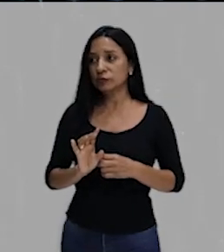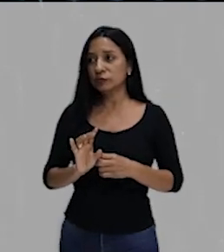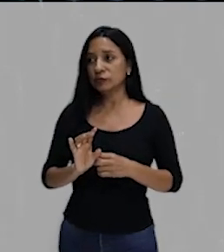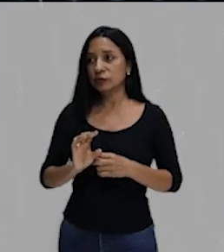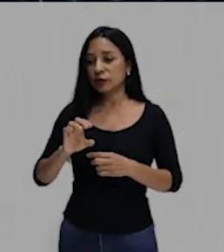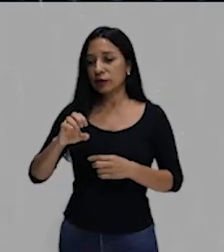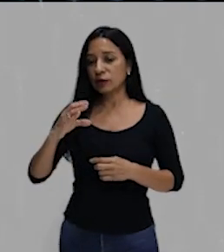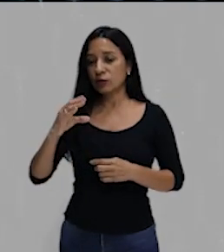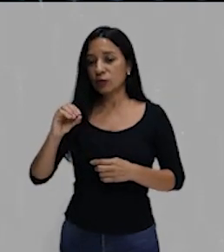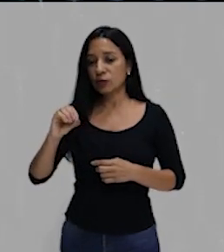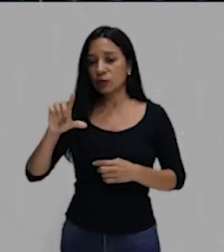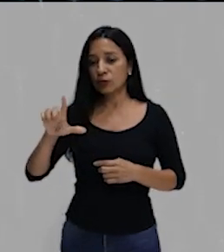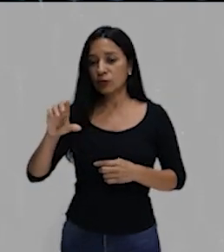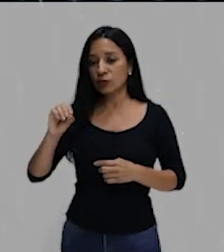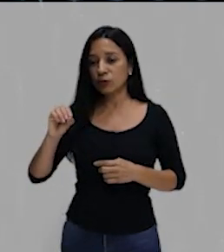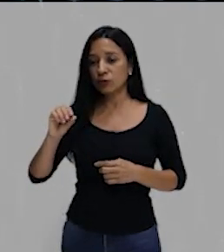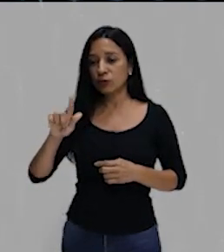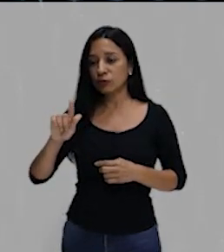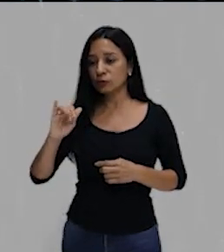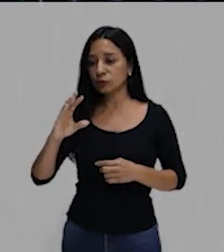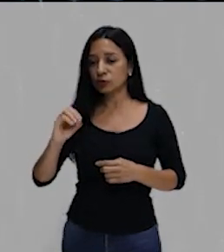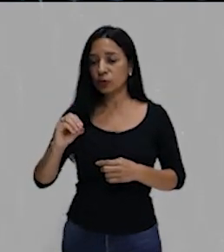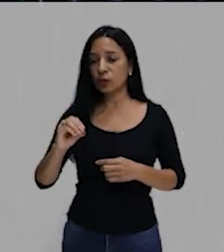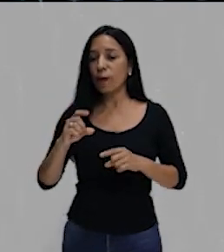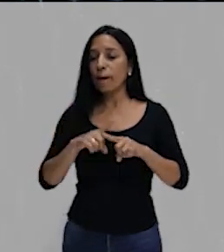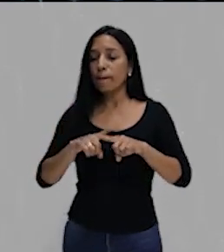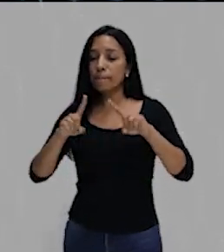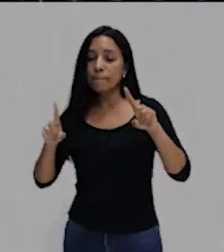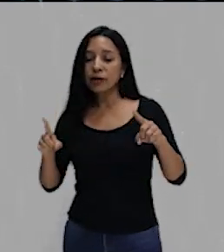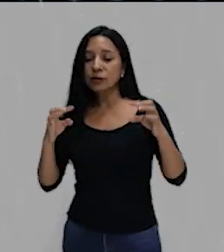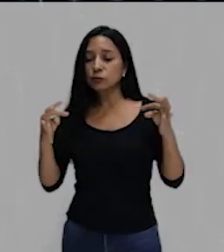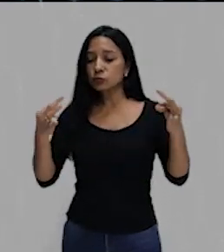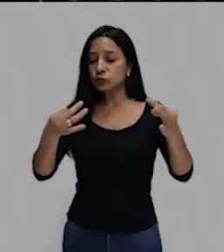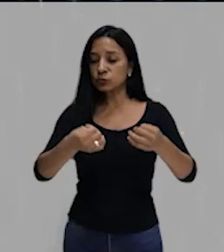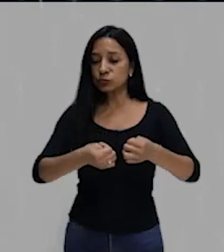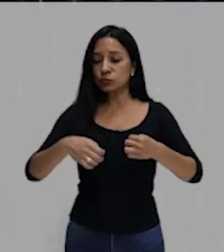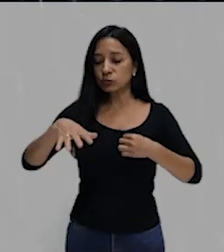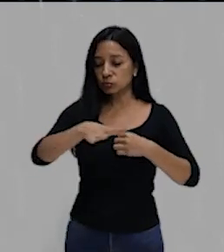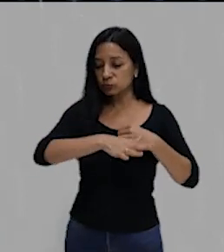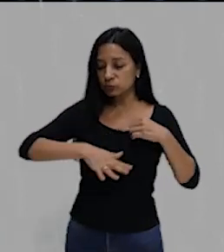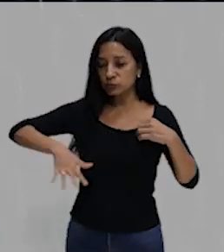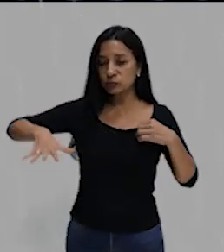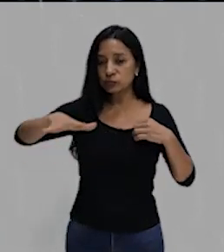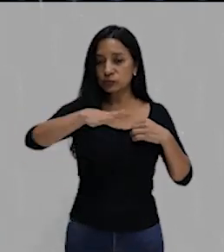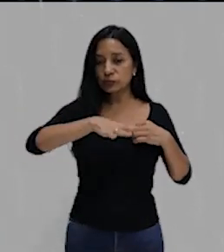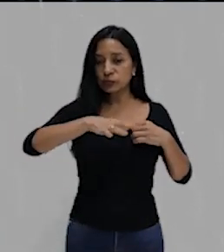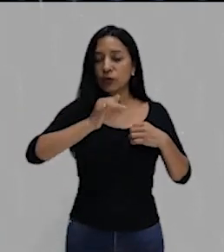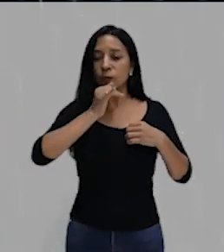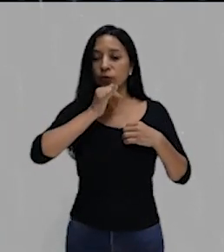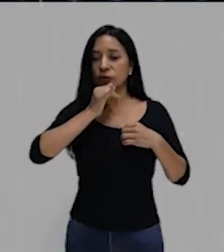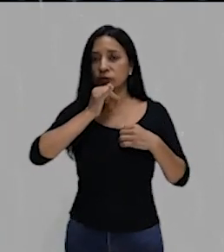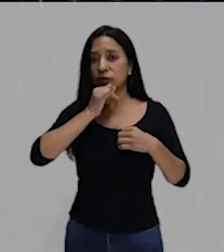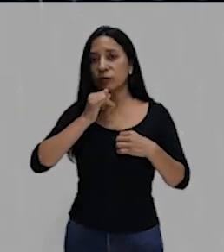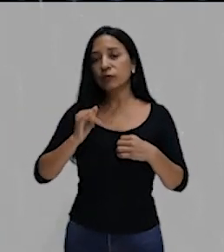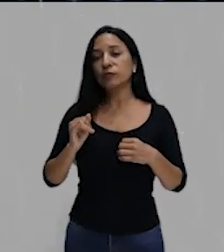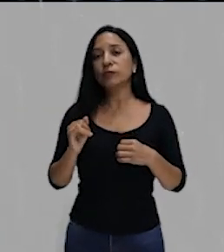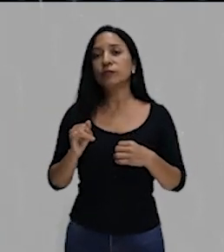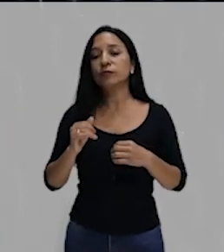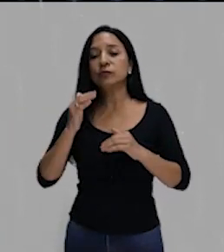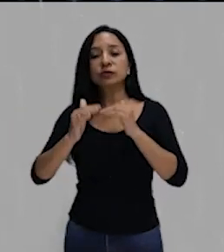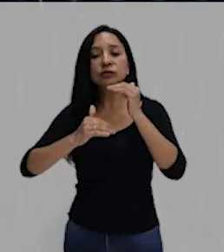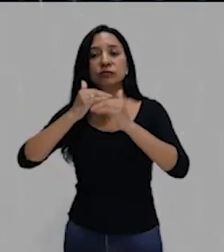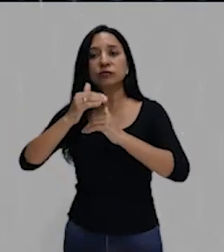o ecológico, né? Preservação, mas é o todo. Então, quando, por exemplo, um desenvolvimento ele